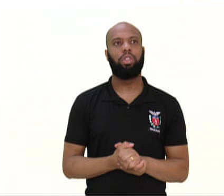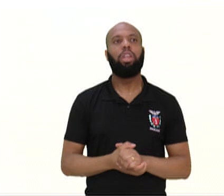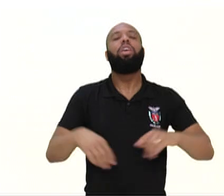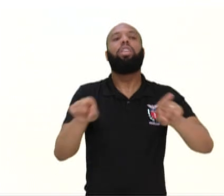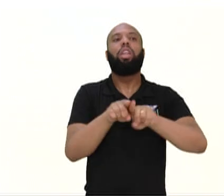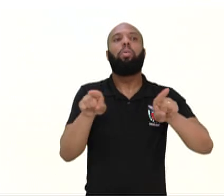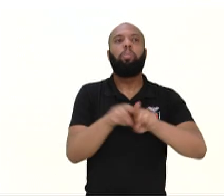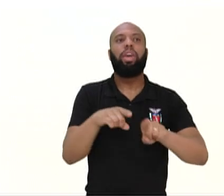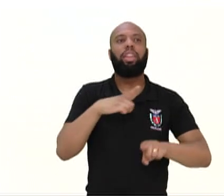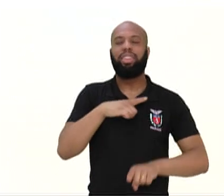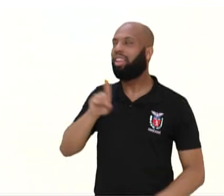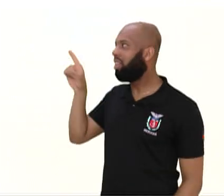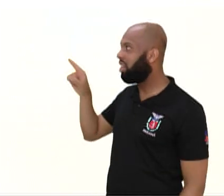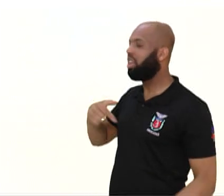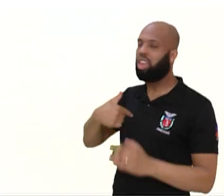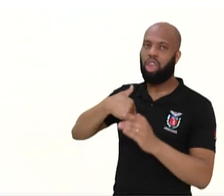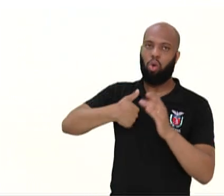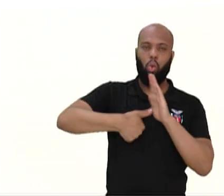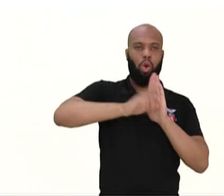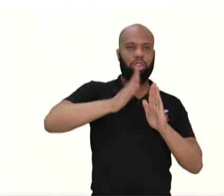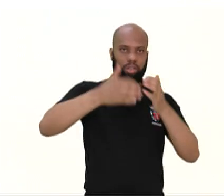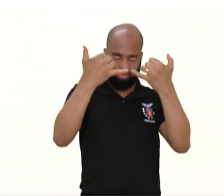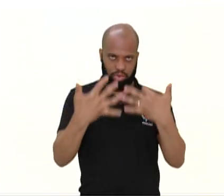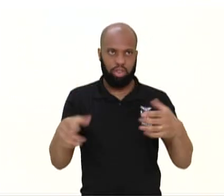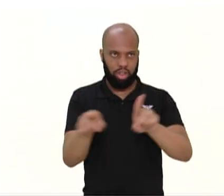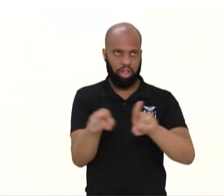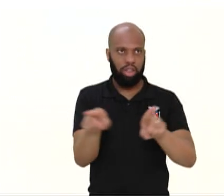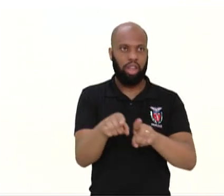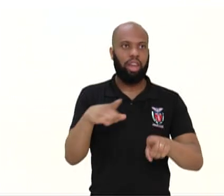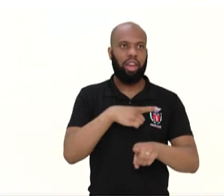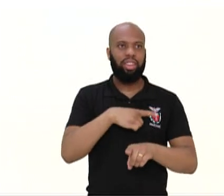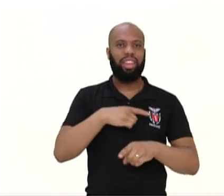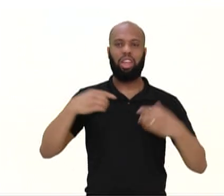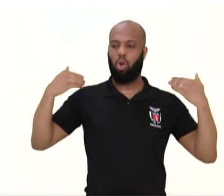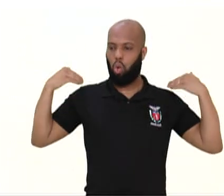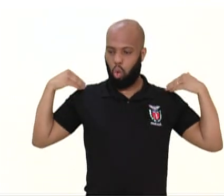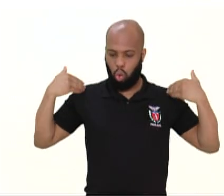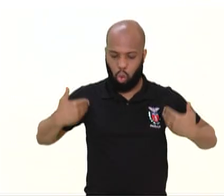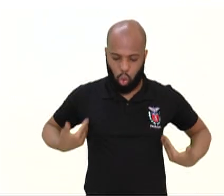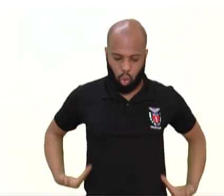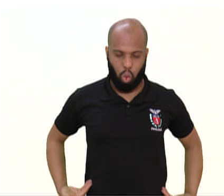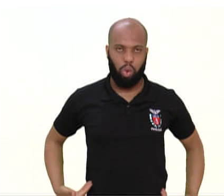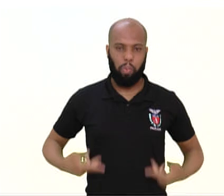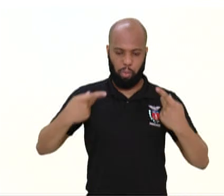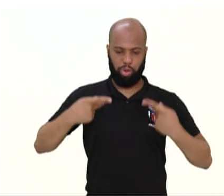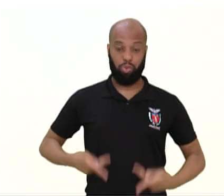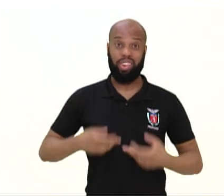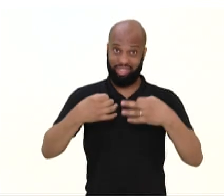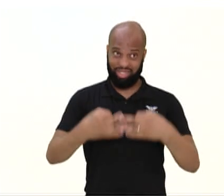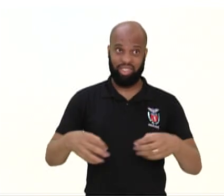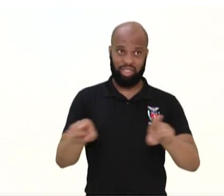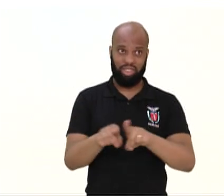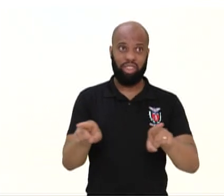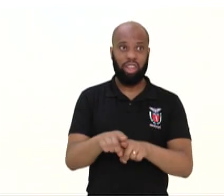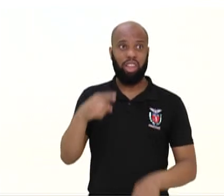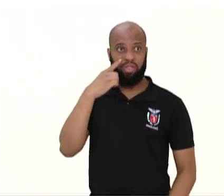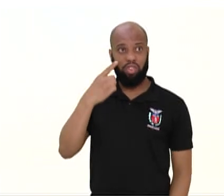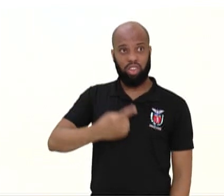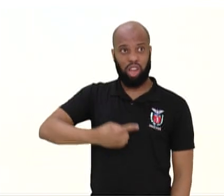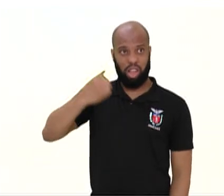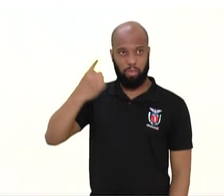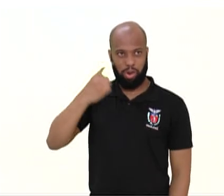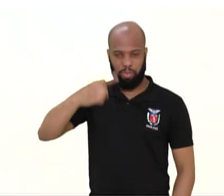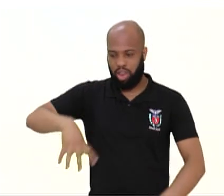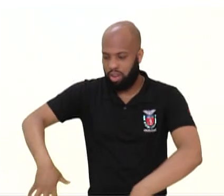Falando ainda das precauções, já comentei anteriormente, o alinhamento da coluna vertebral. Observe nessa imagem à esquerda, a primeira moça que está